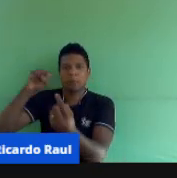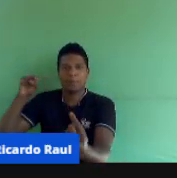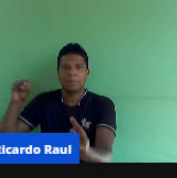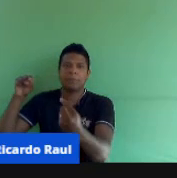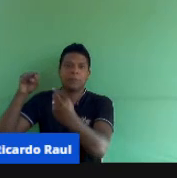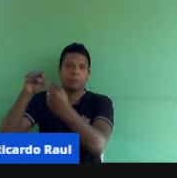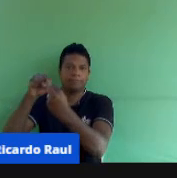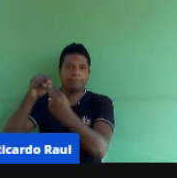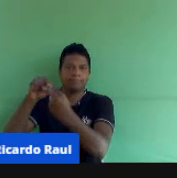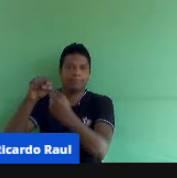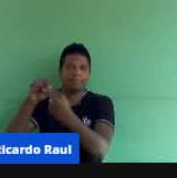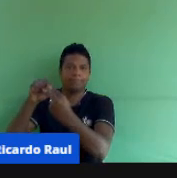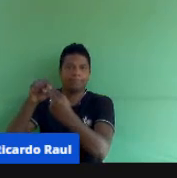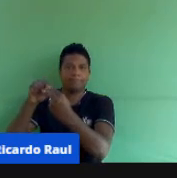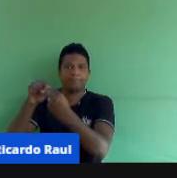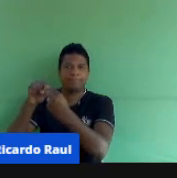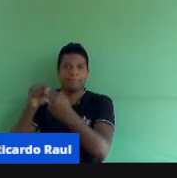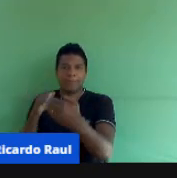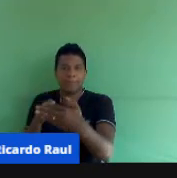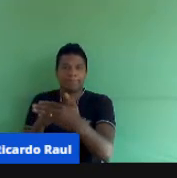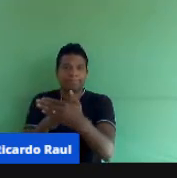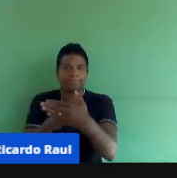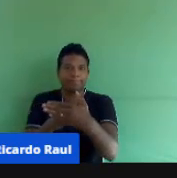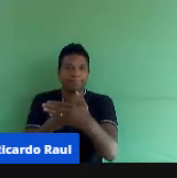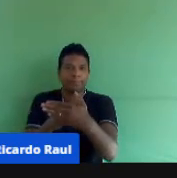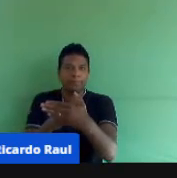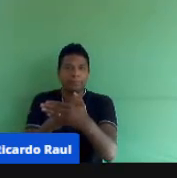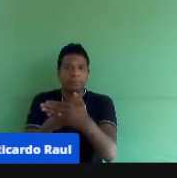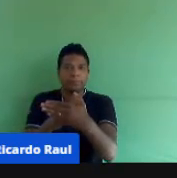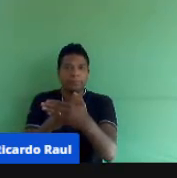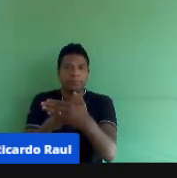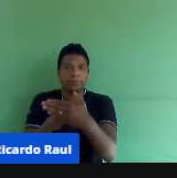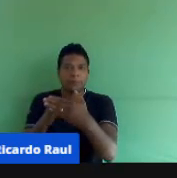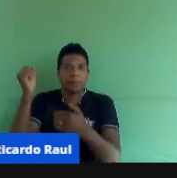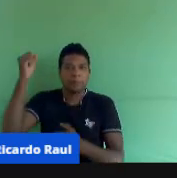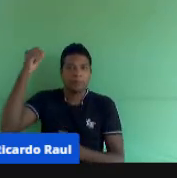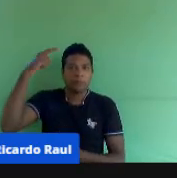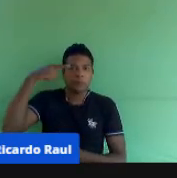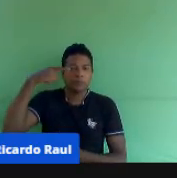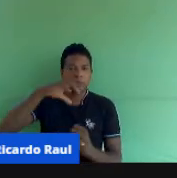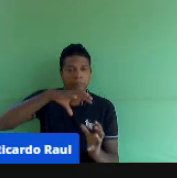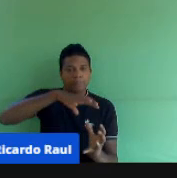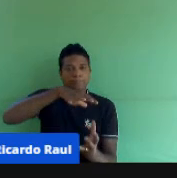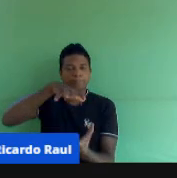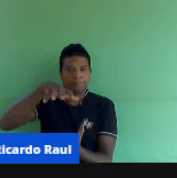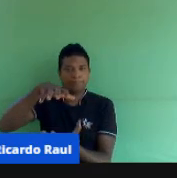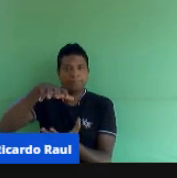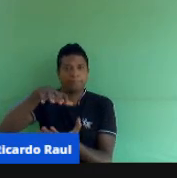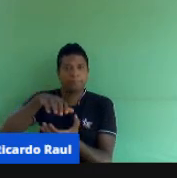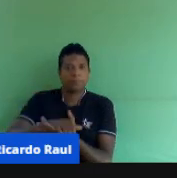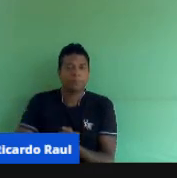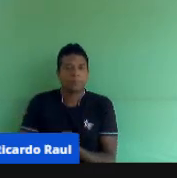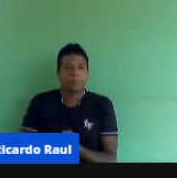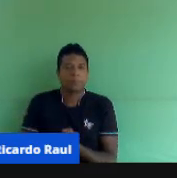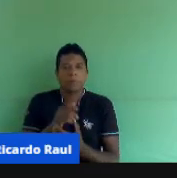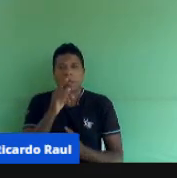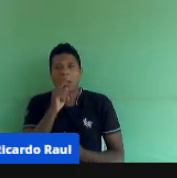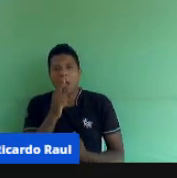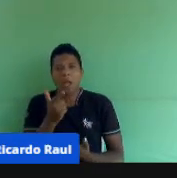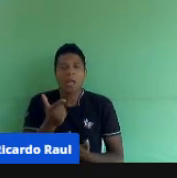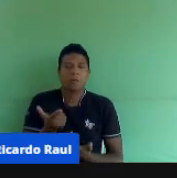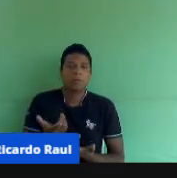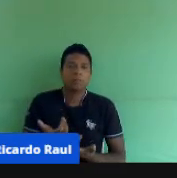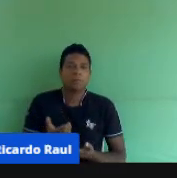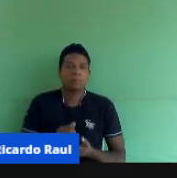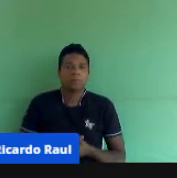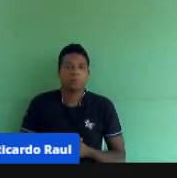dia, barrar esse aumento aí da temperatura no planeta, né? A vida na água. Então, se a gente parar para pensar, está